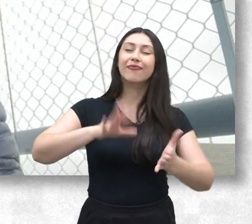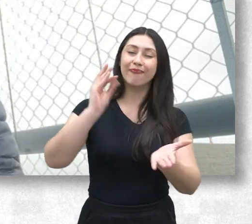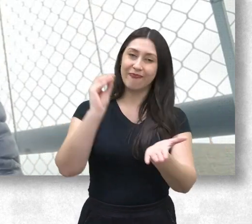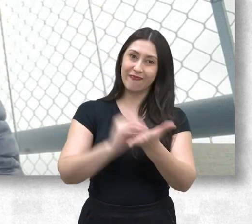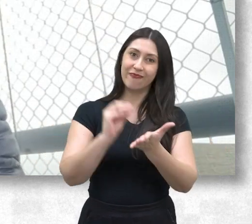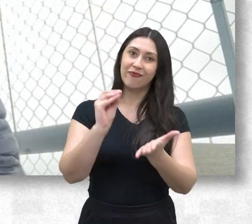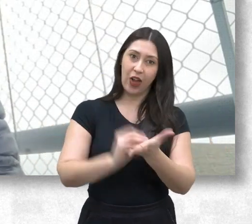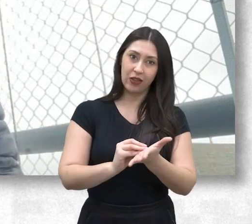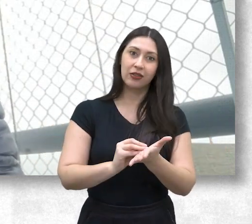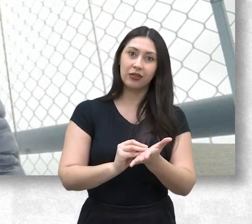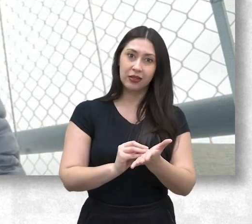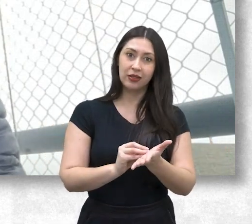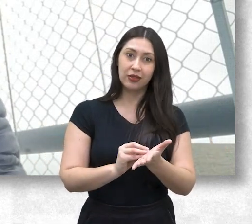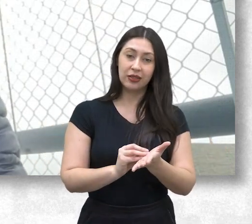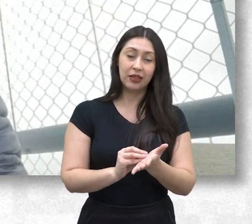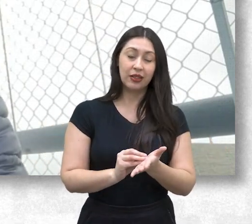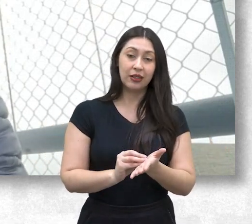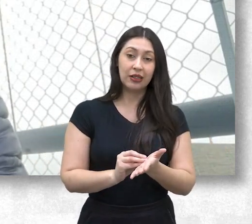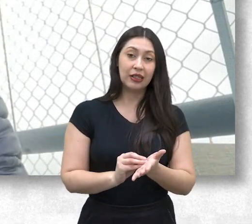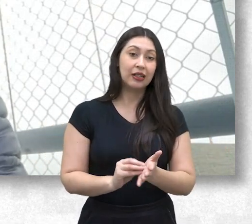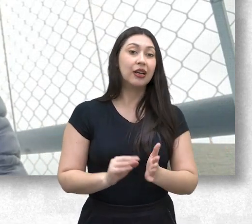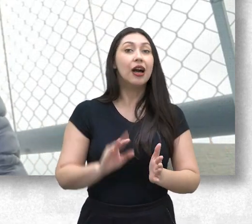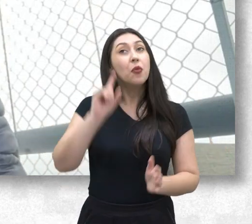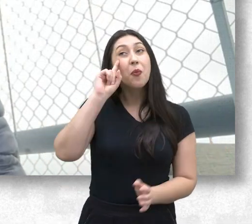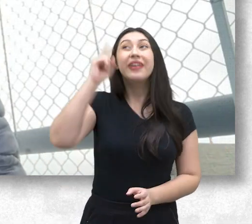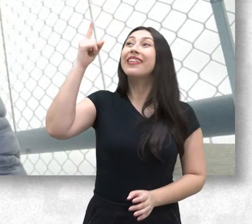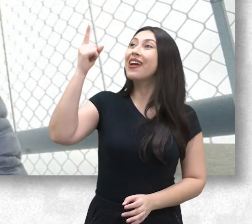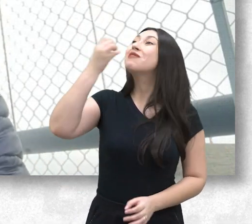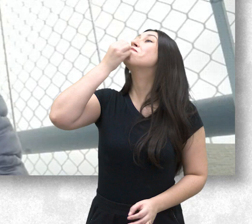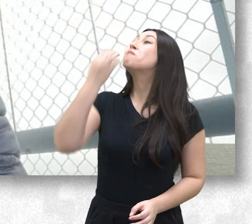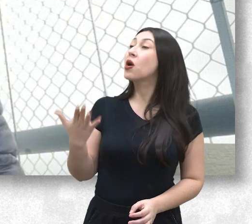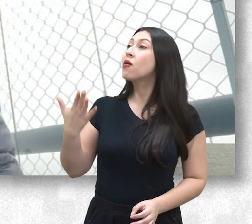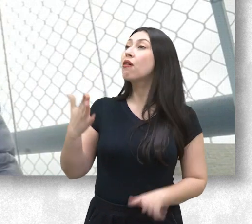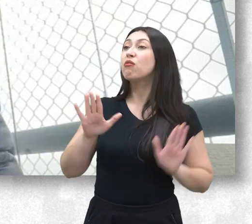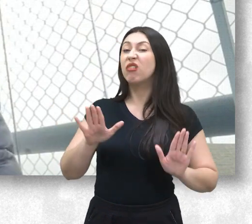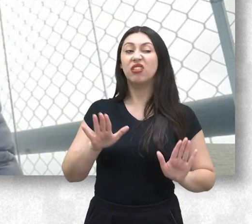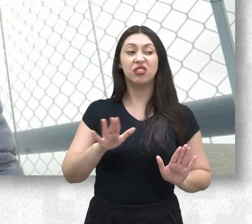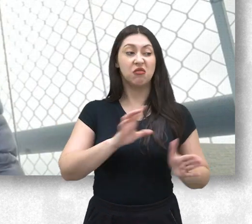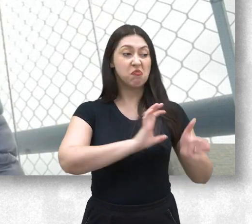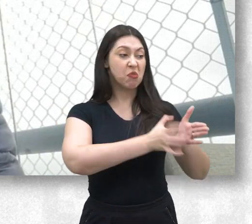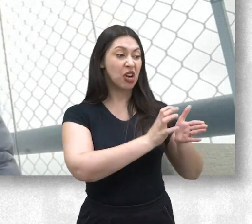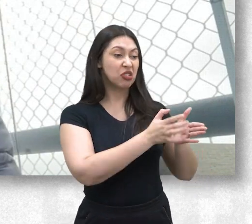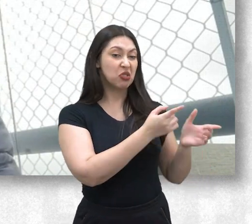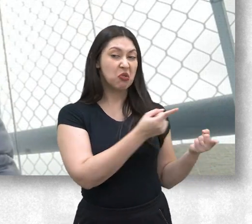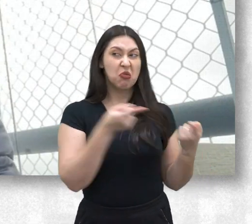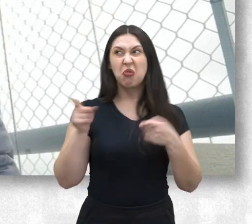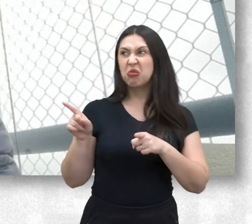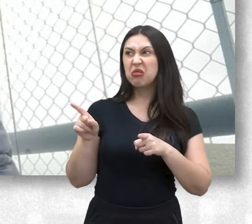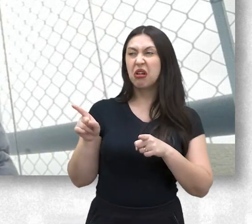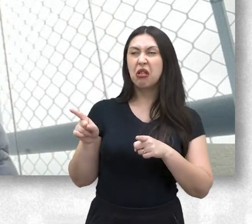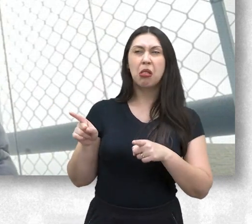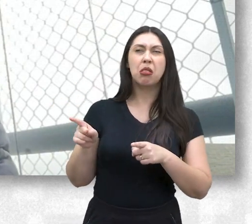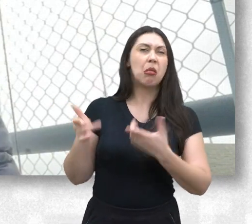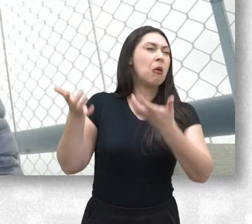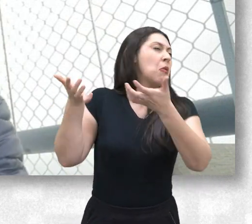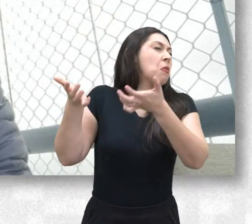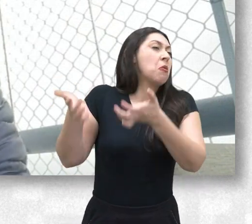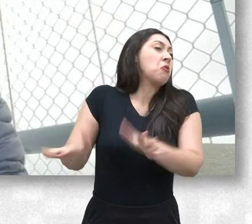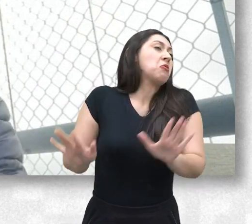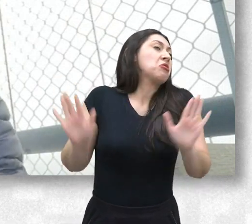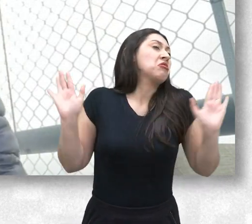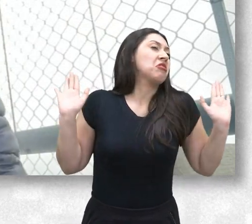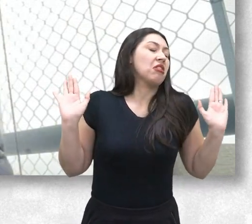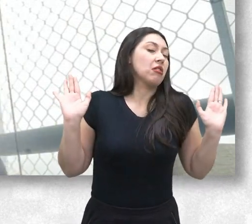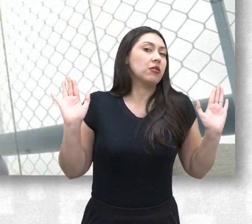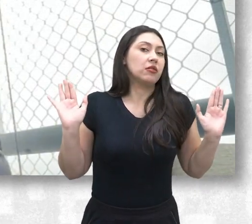que nem sempre ocorre isso, né? E às vezes uma boa ideia ela morre porque quem deu a ideia é oposição ao prefeito, ou